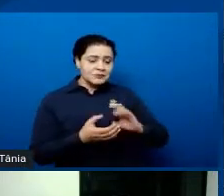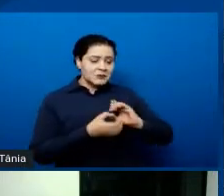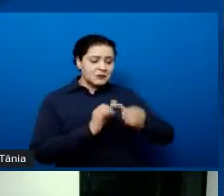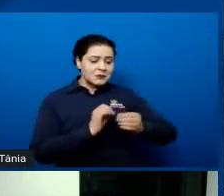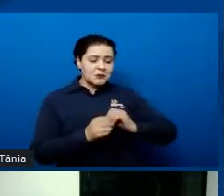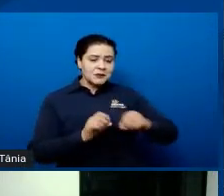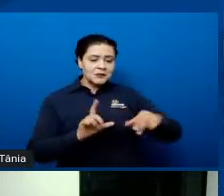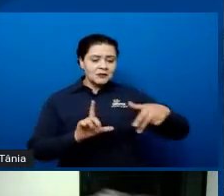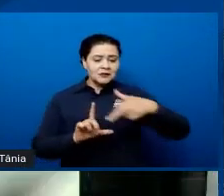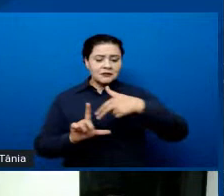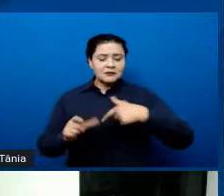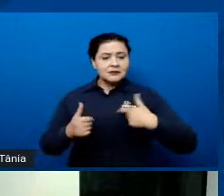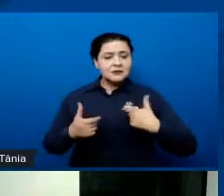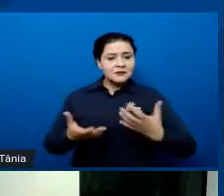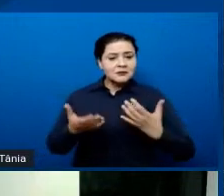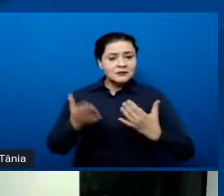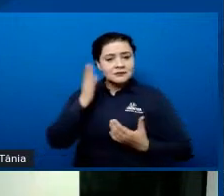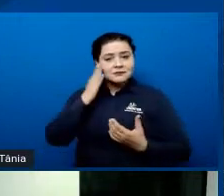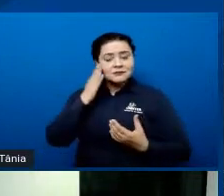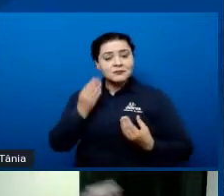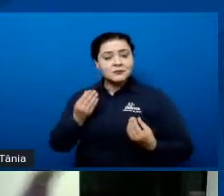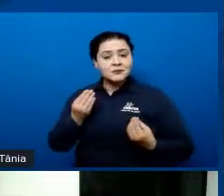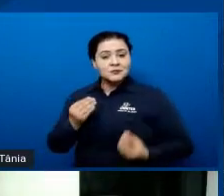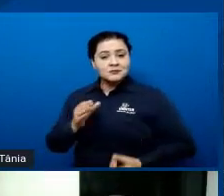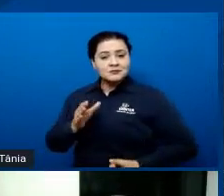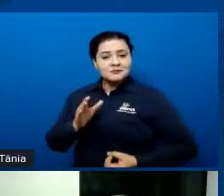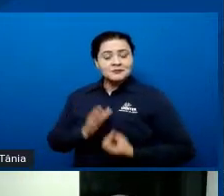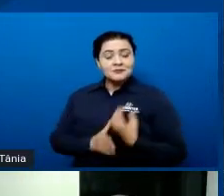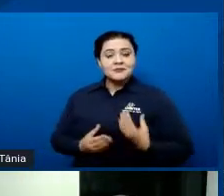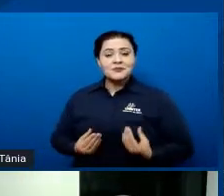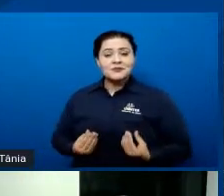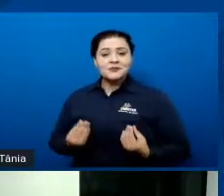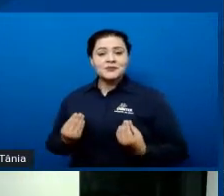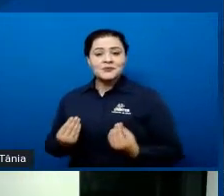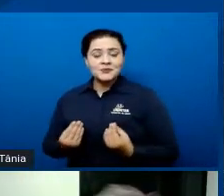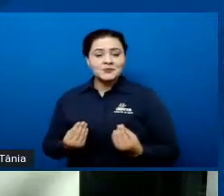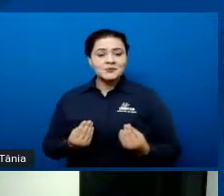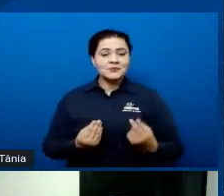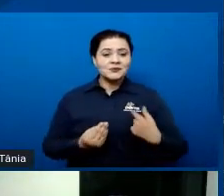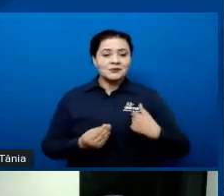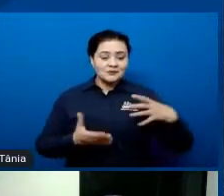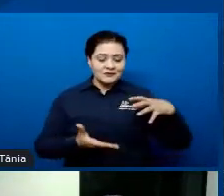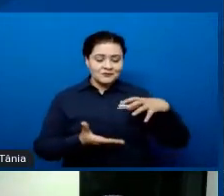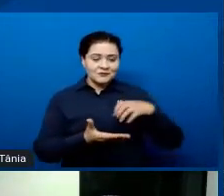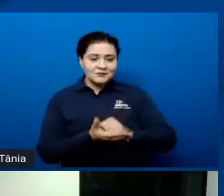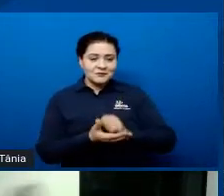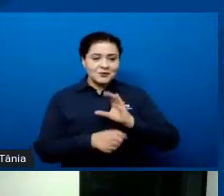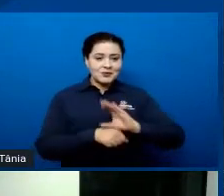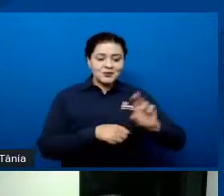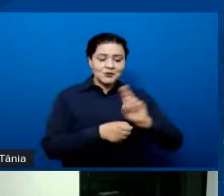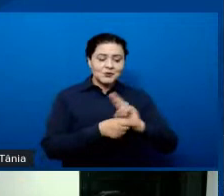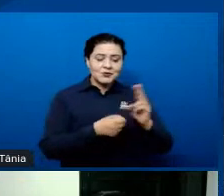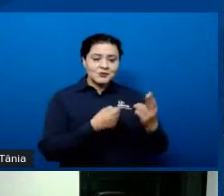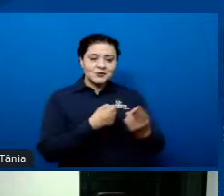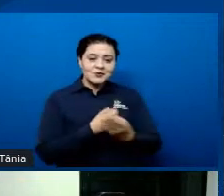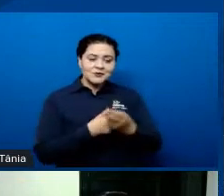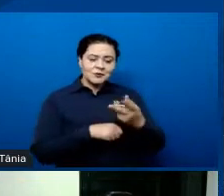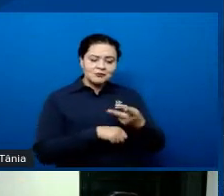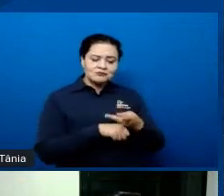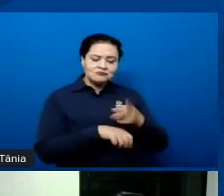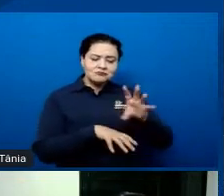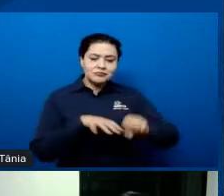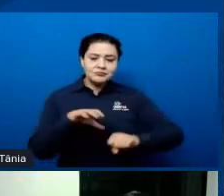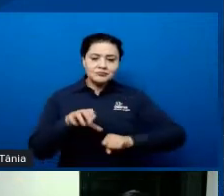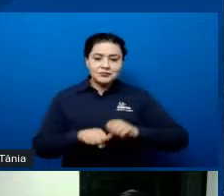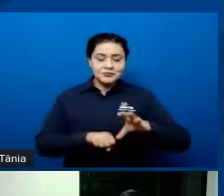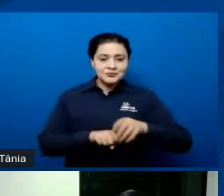animação, e eu quero saber agora como produzir isso, e eu vou me matricular no curso da Uninter e vou fazer, ou e vou buscar esse conhecimento.